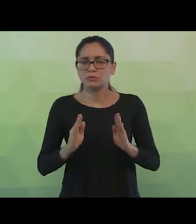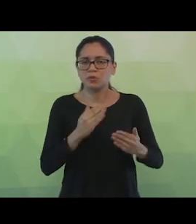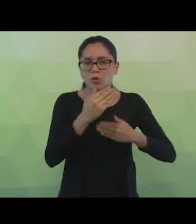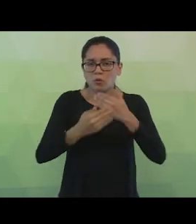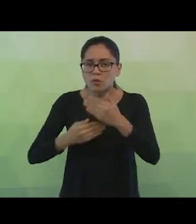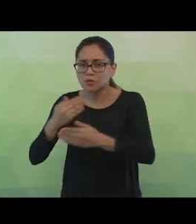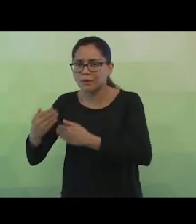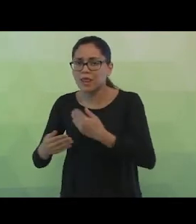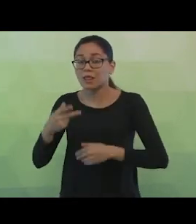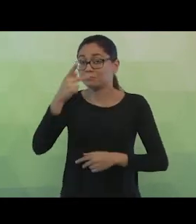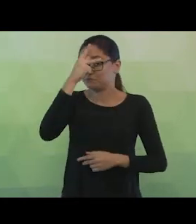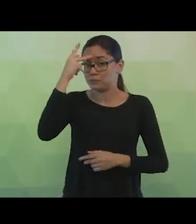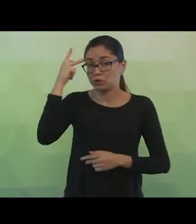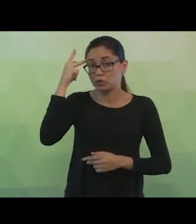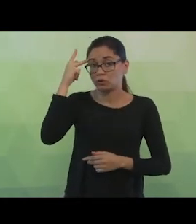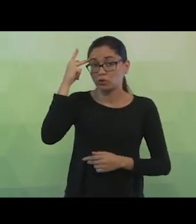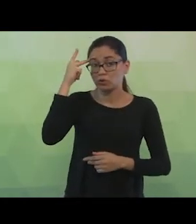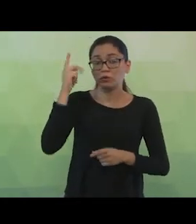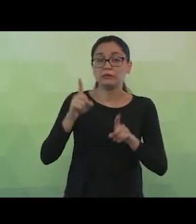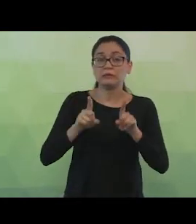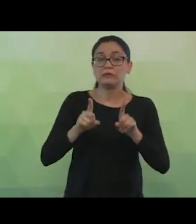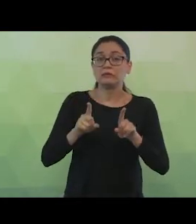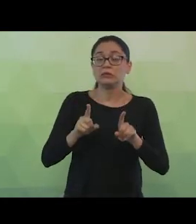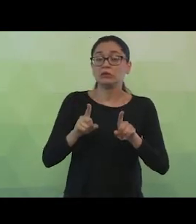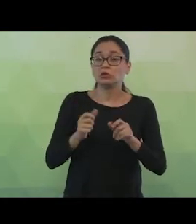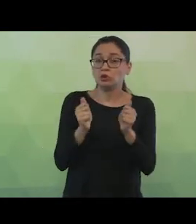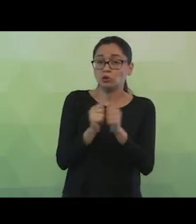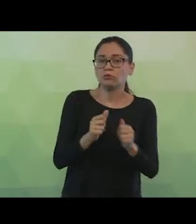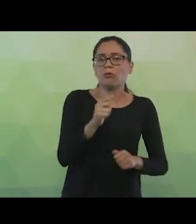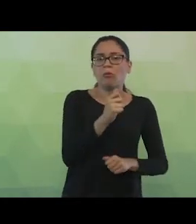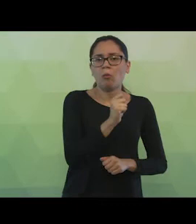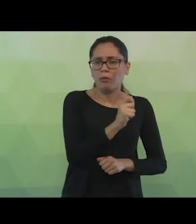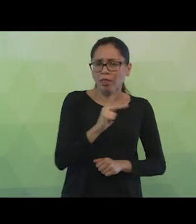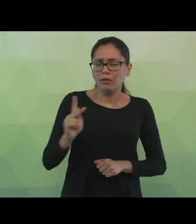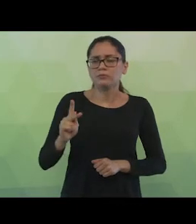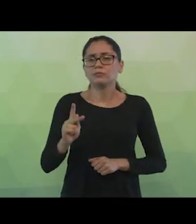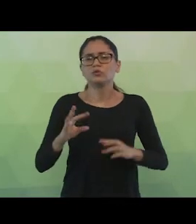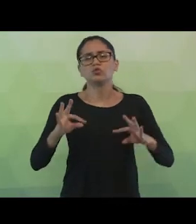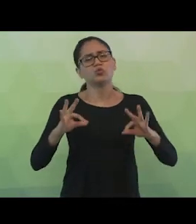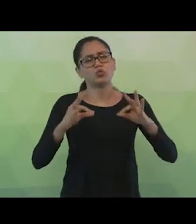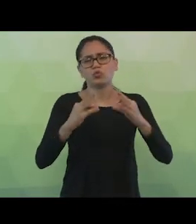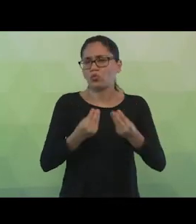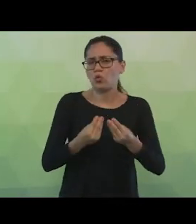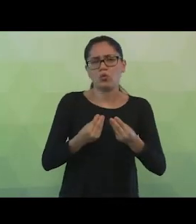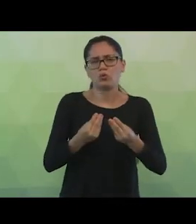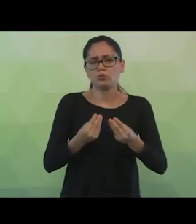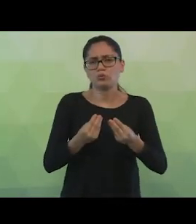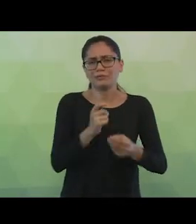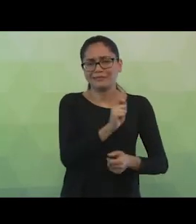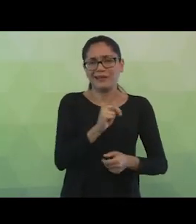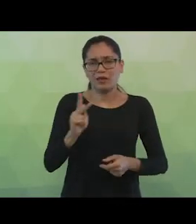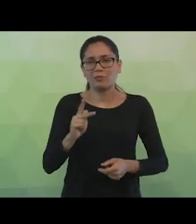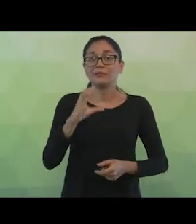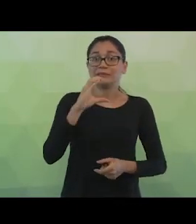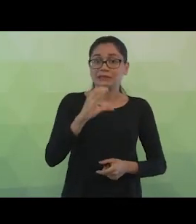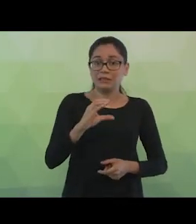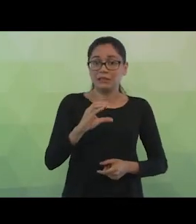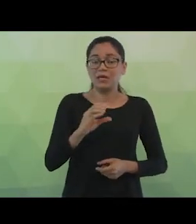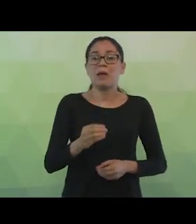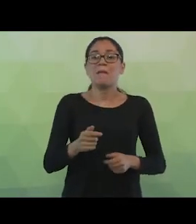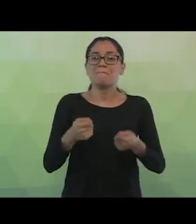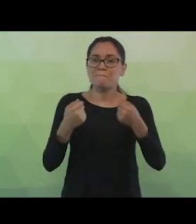com o programa através de troca de informações. Todos os programas em C precisam de uma